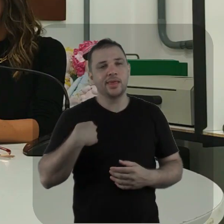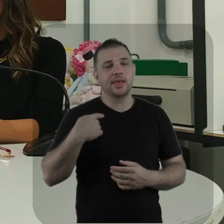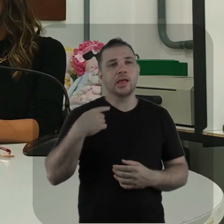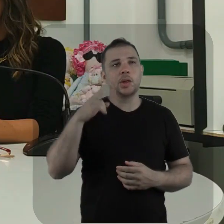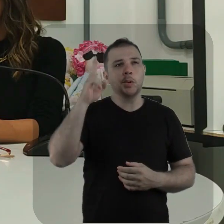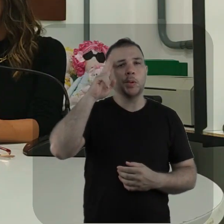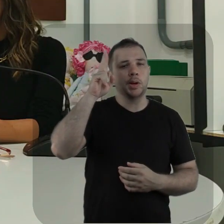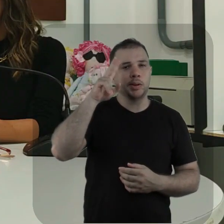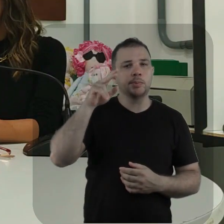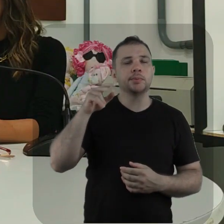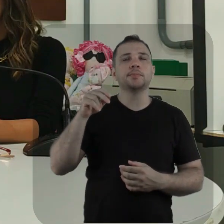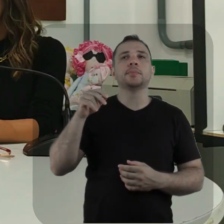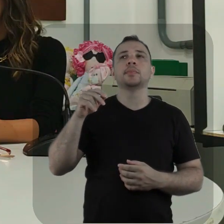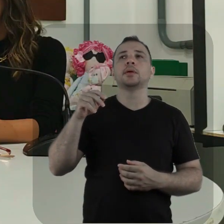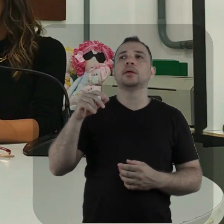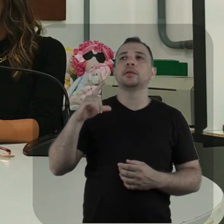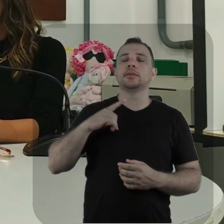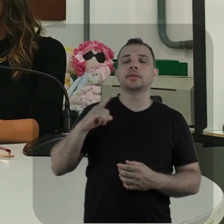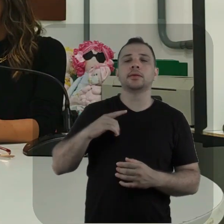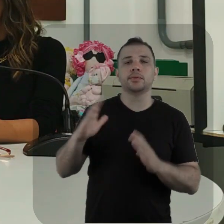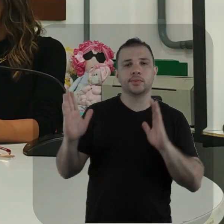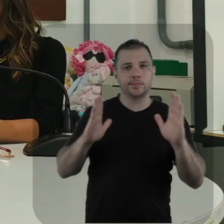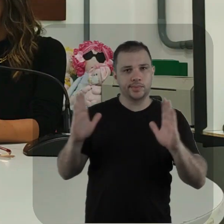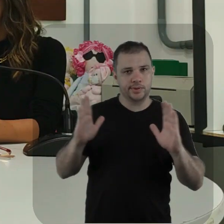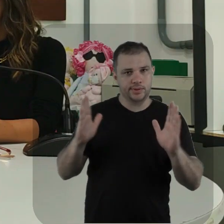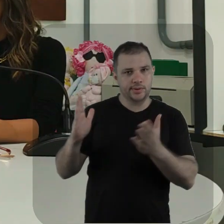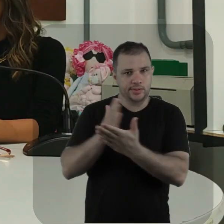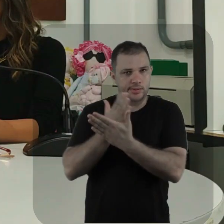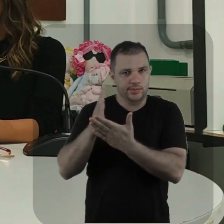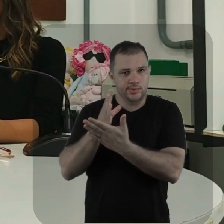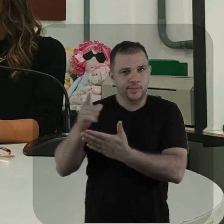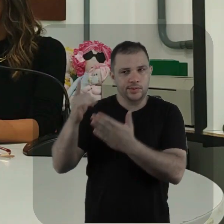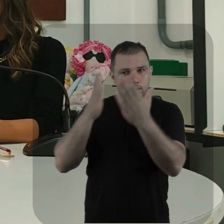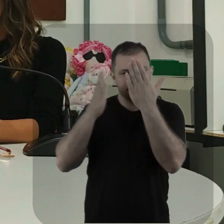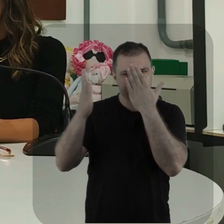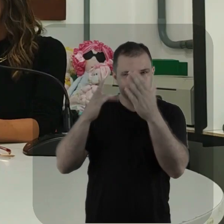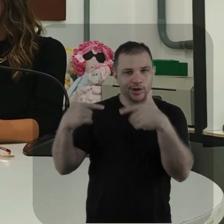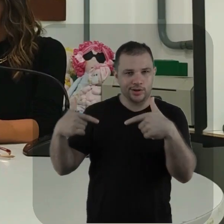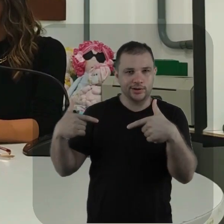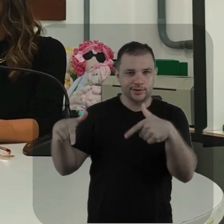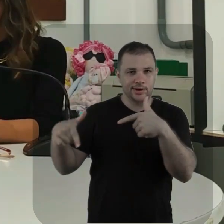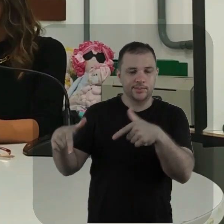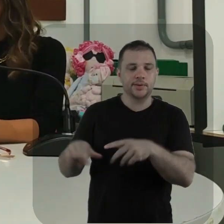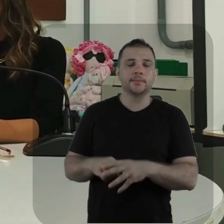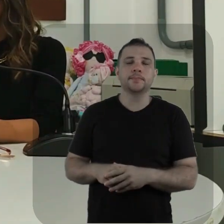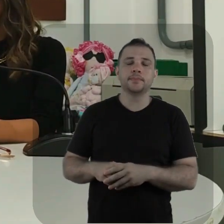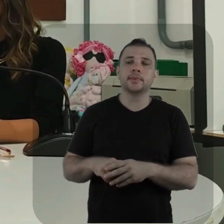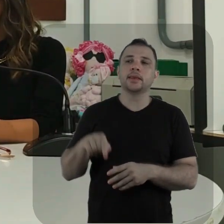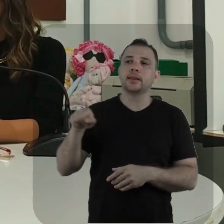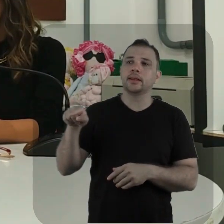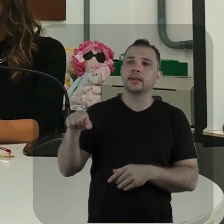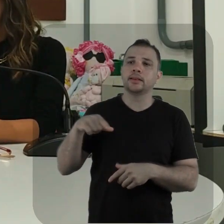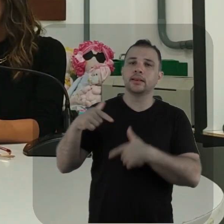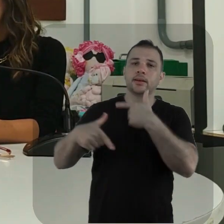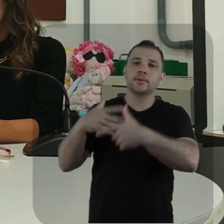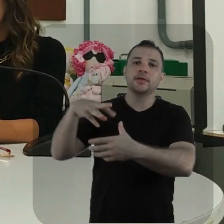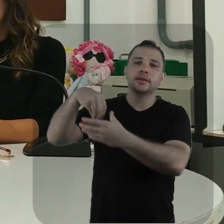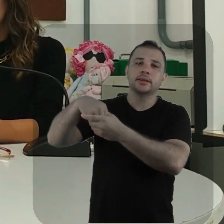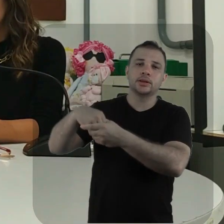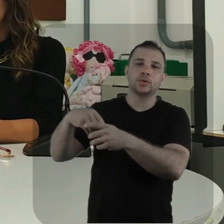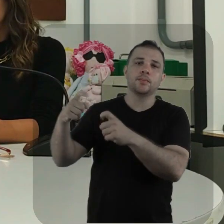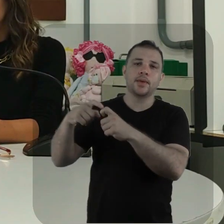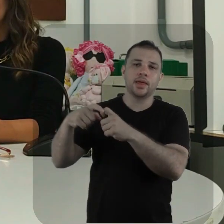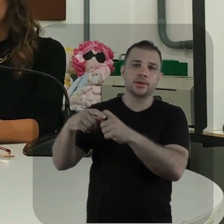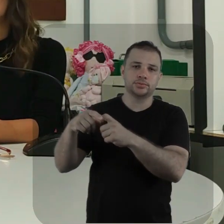um período também, algumas colegas psicólogas que trabalhavam, né, em pronto-socorro, lembro, a gente tem aqui o Socorrão, que é